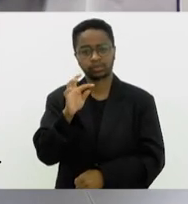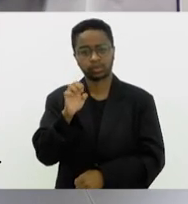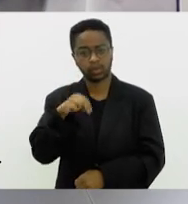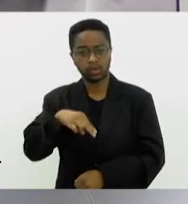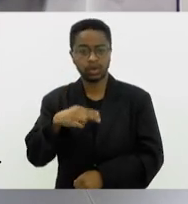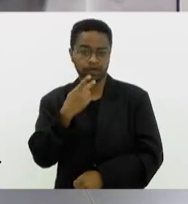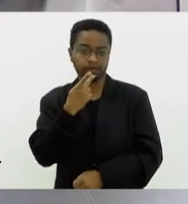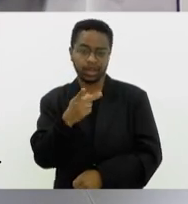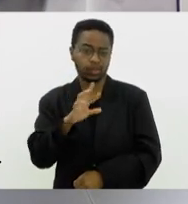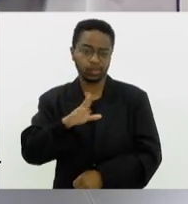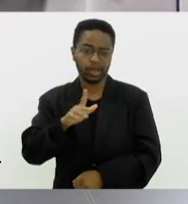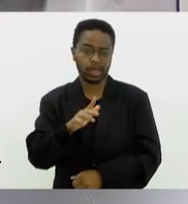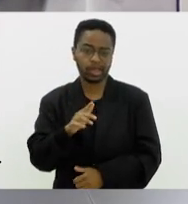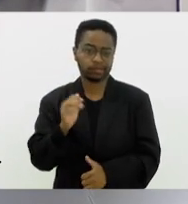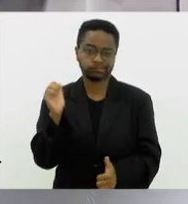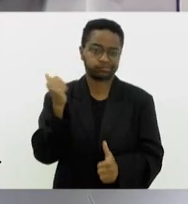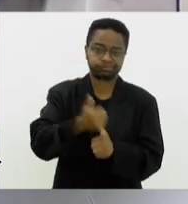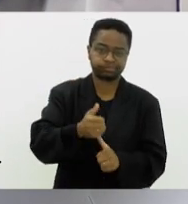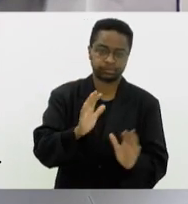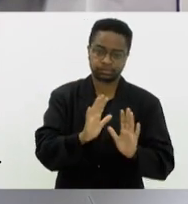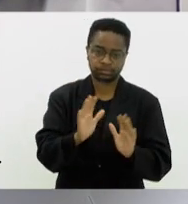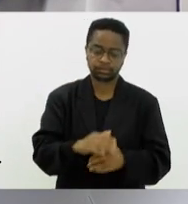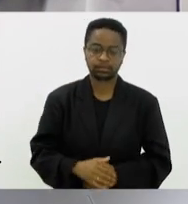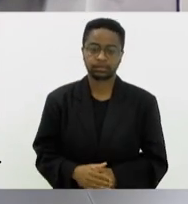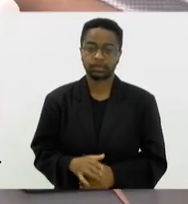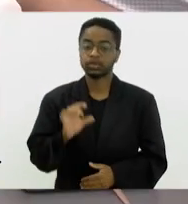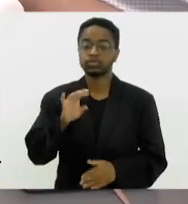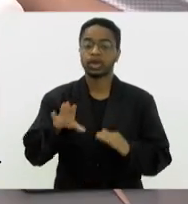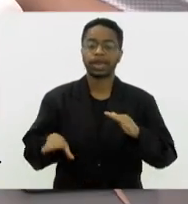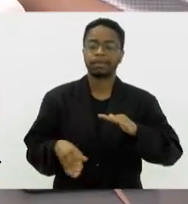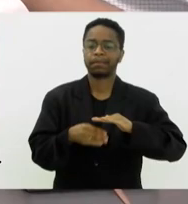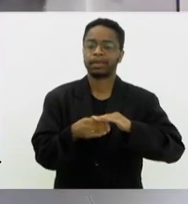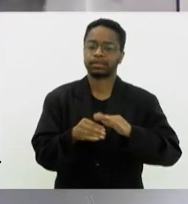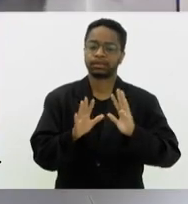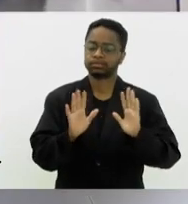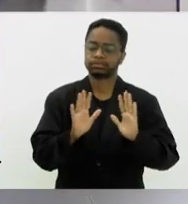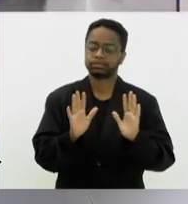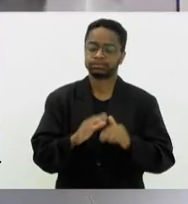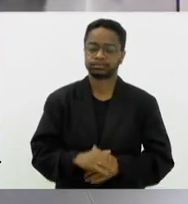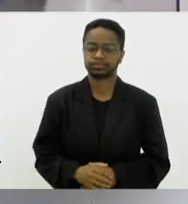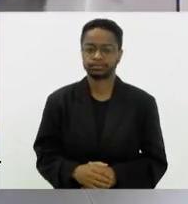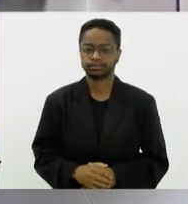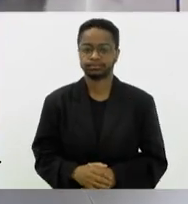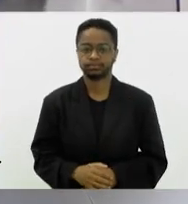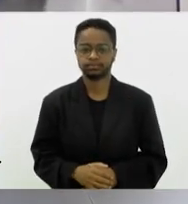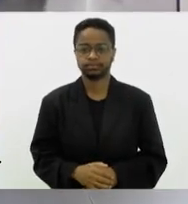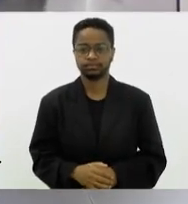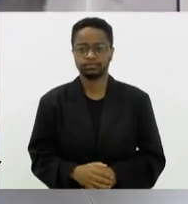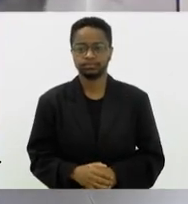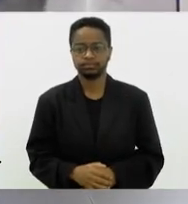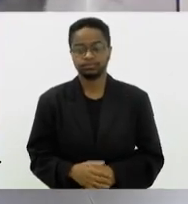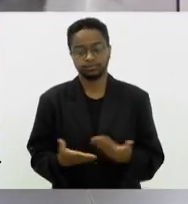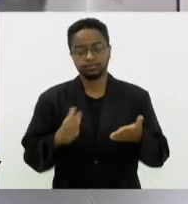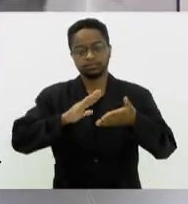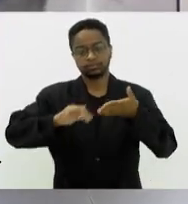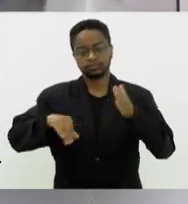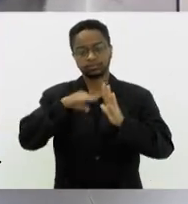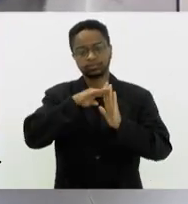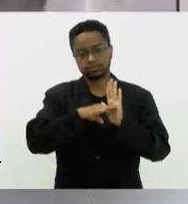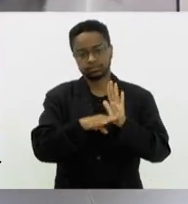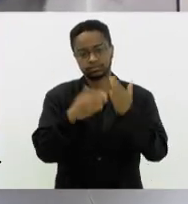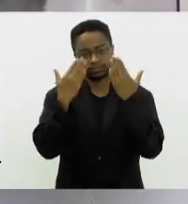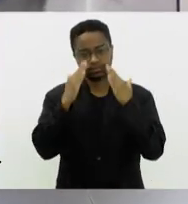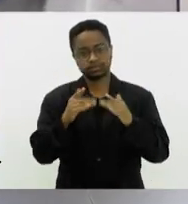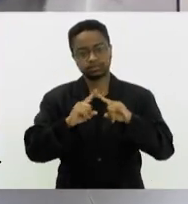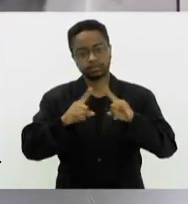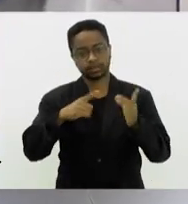foi atropelo, entendeu? É uma emenda diplomática. É isso. Então, retirado de pauta com vista, mas já